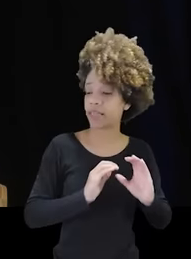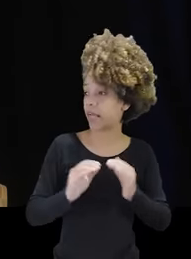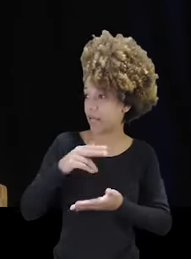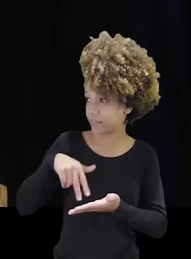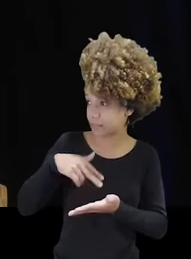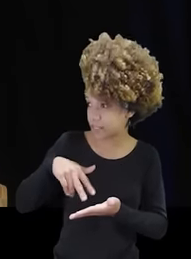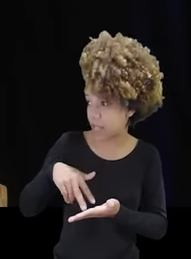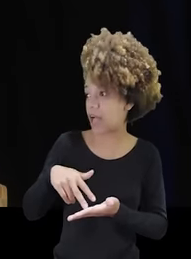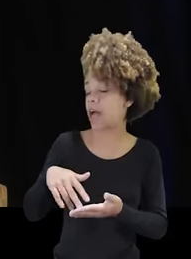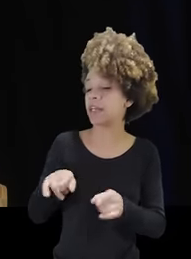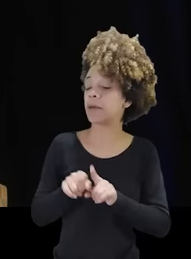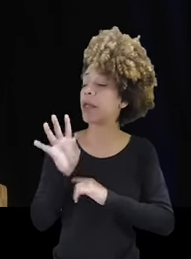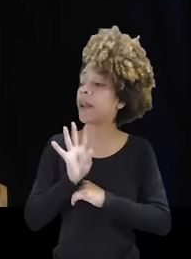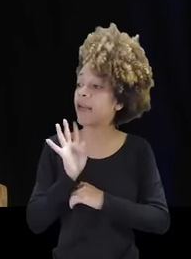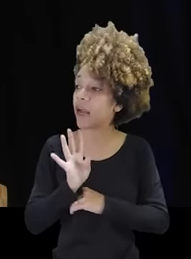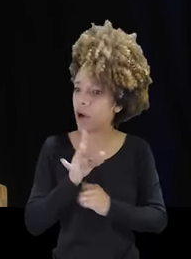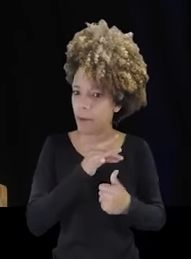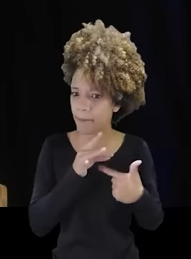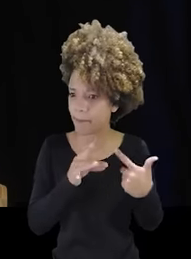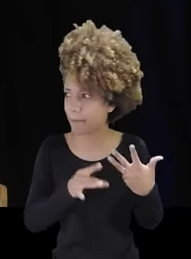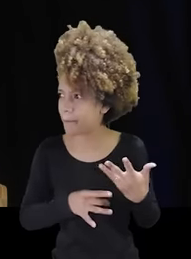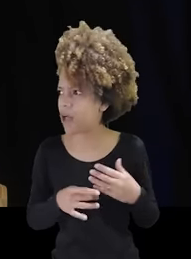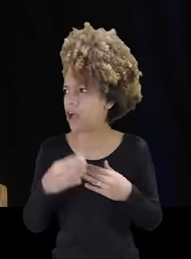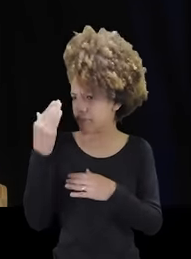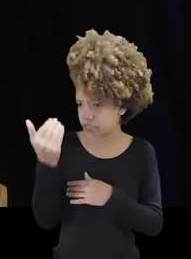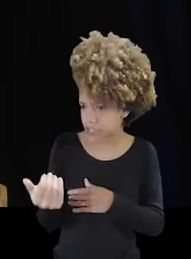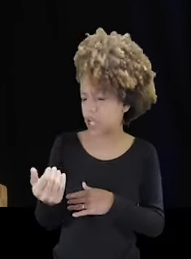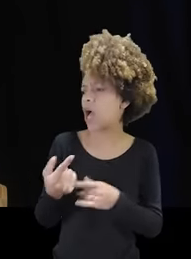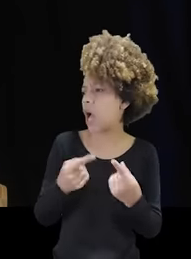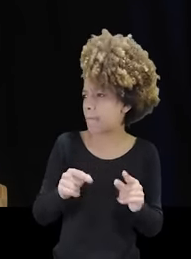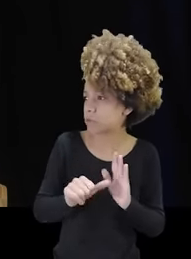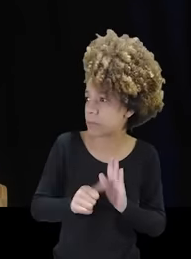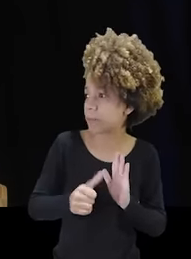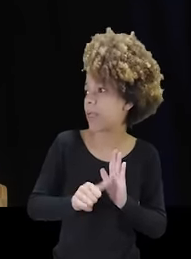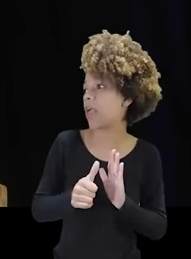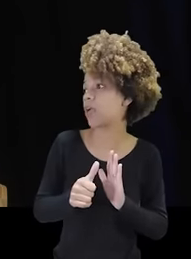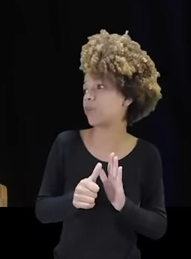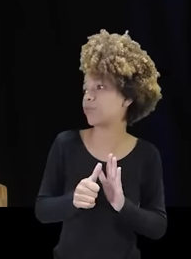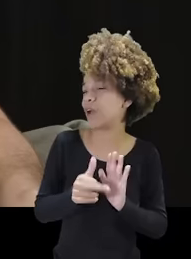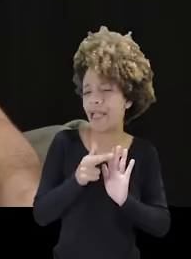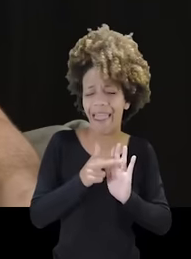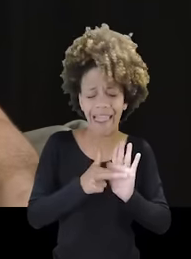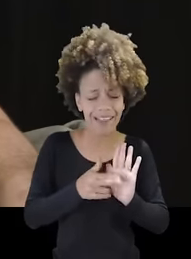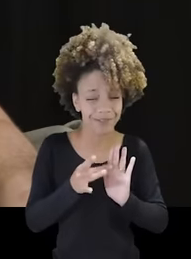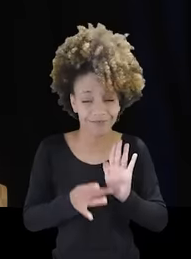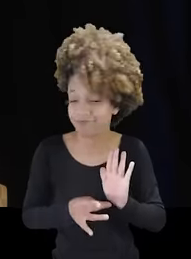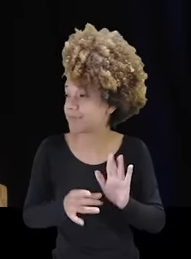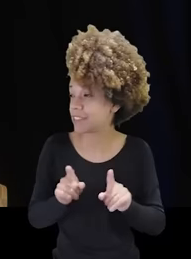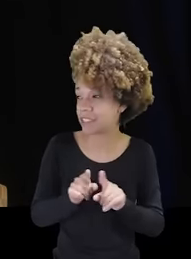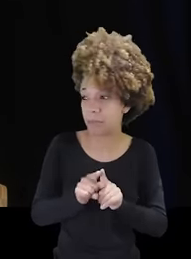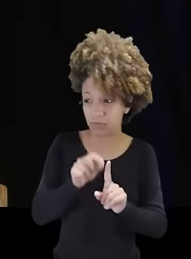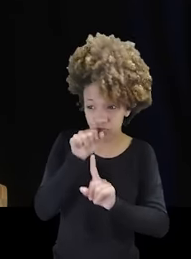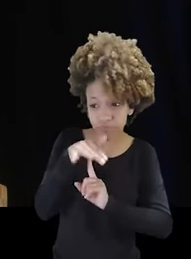e dançar e ser legal e tem que fazer sucesso a música dele tem que estar em primeiro e tem que estar a foto